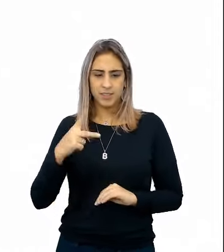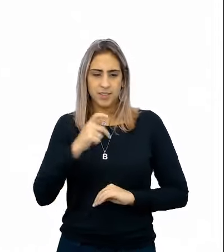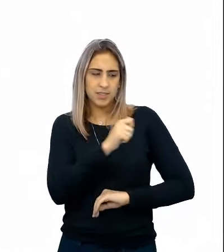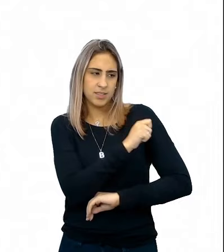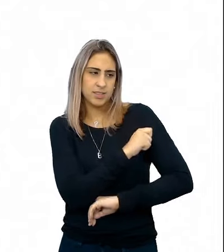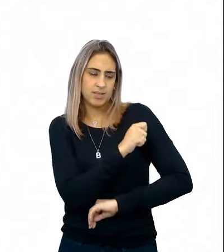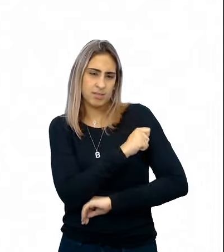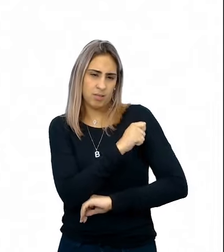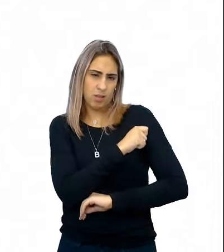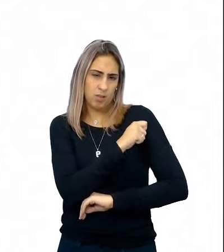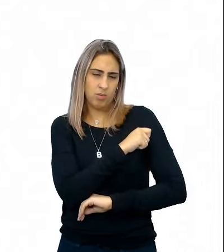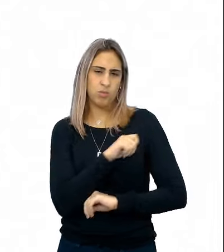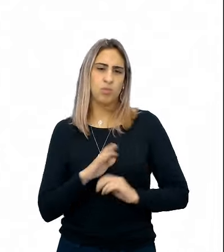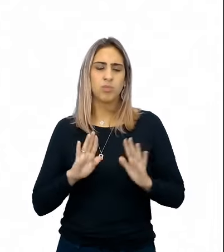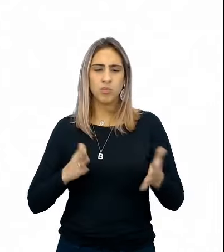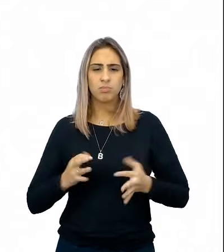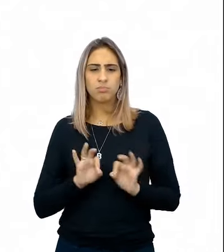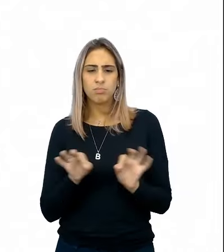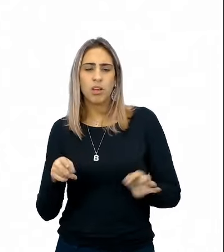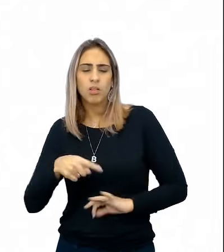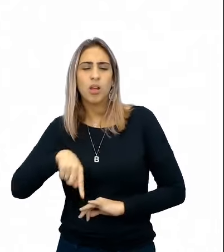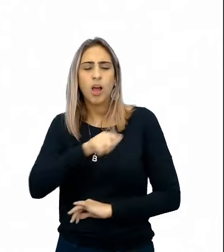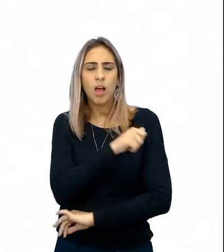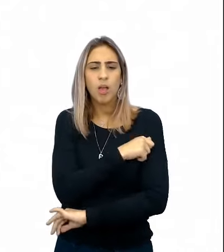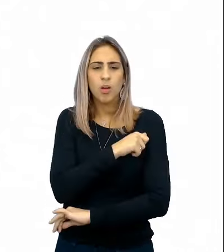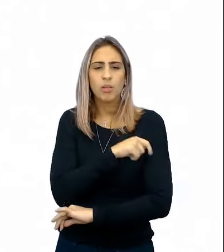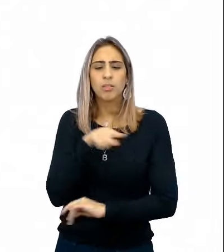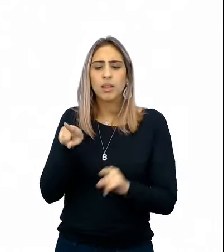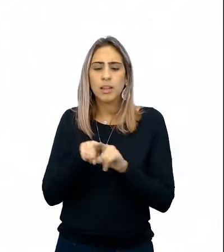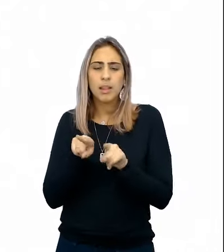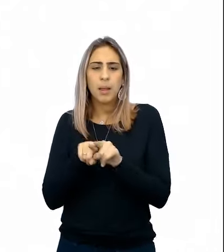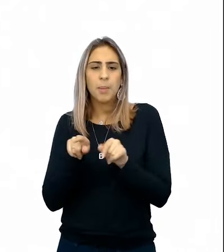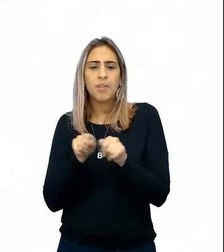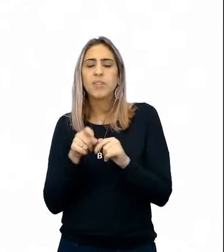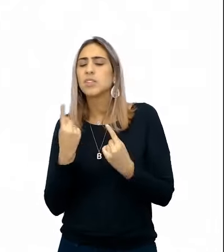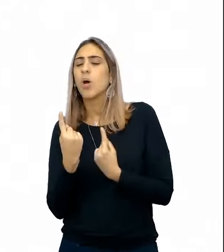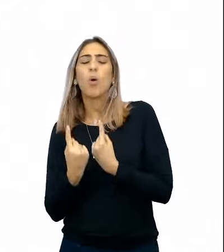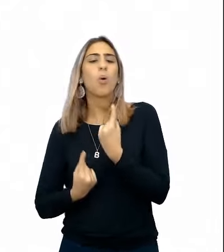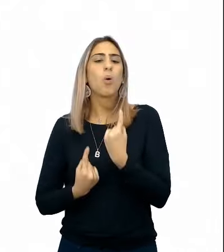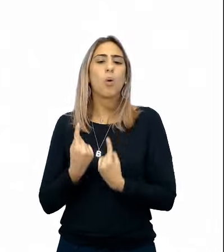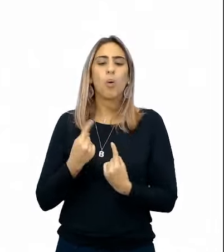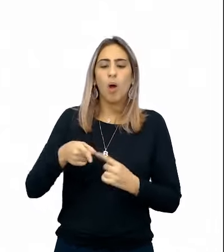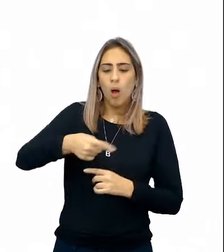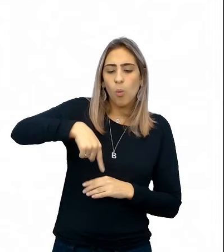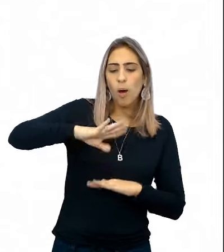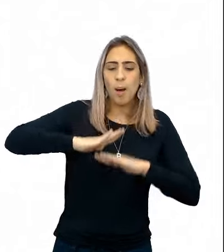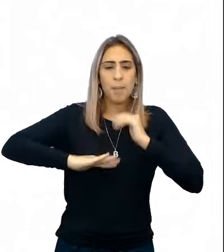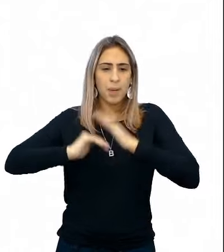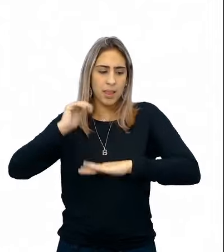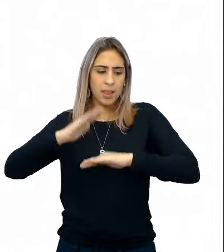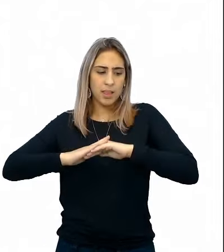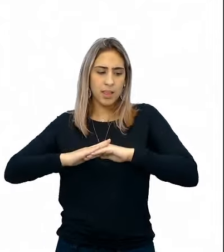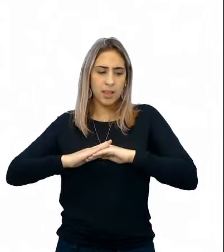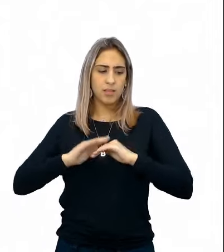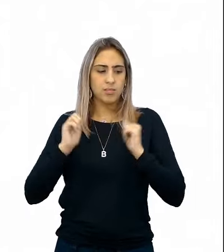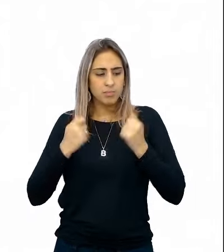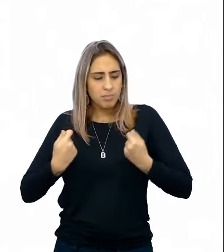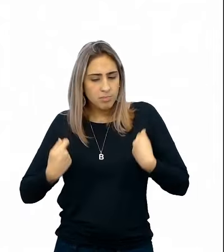estudantes, para as necessidades dos seus estudantes e eleger qual das habilidades precisam